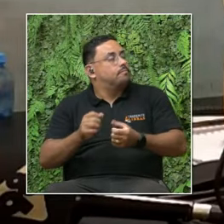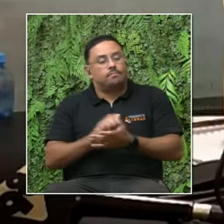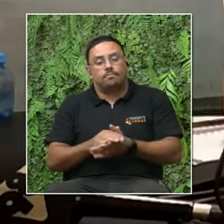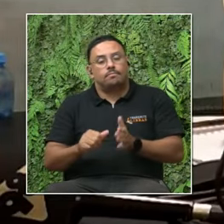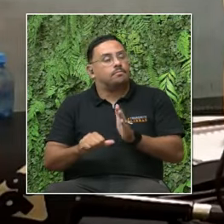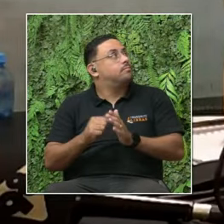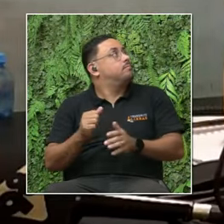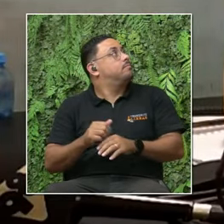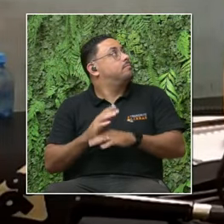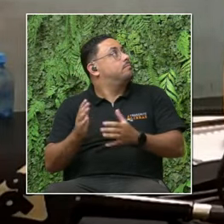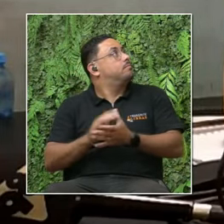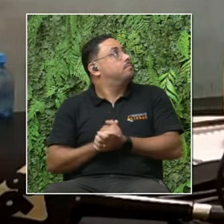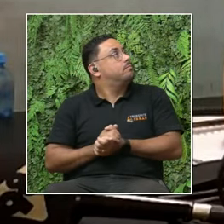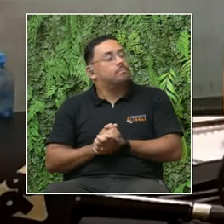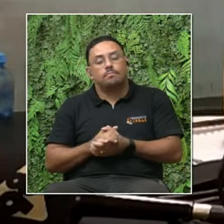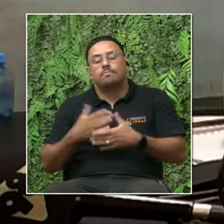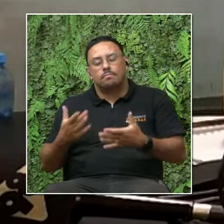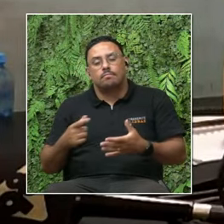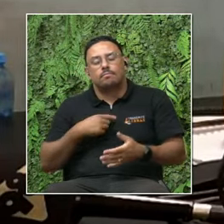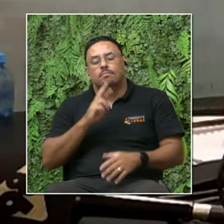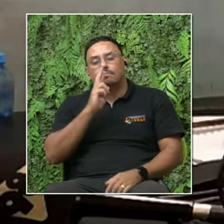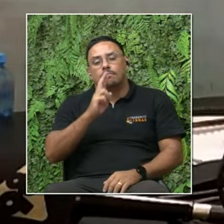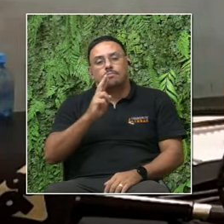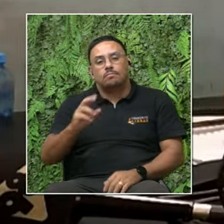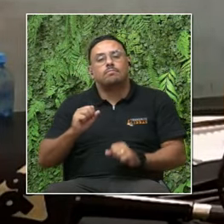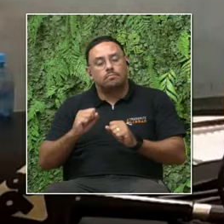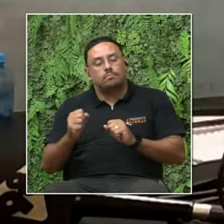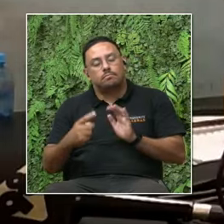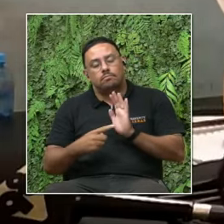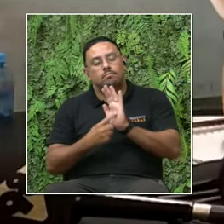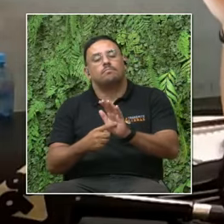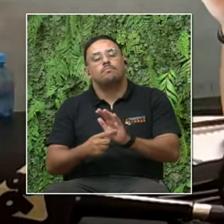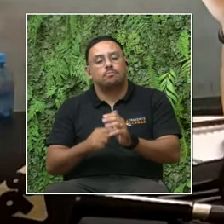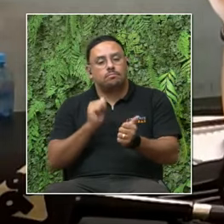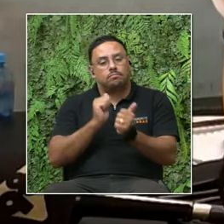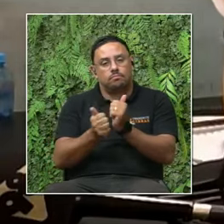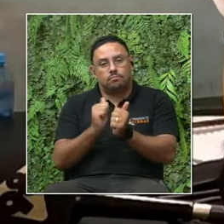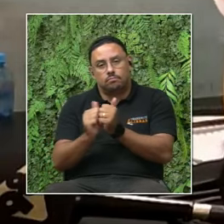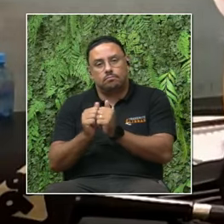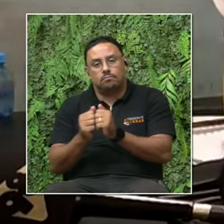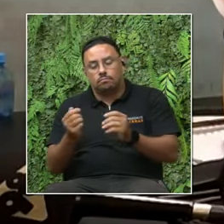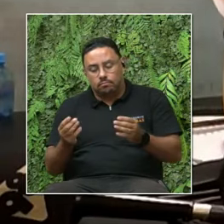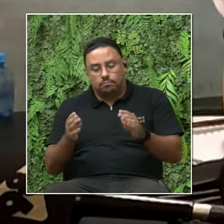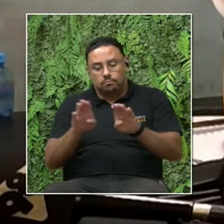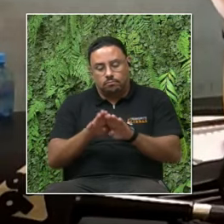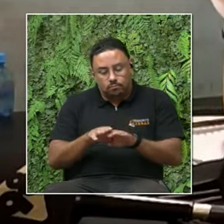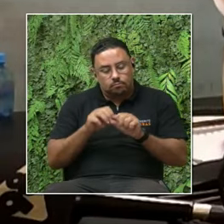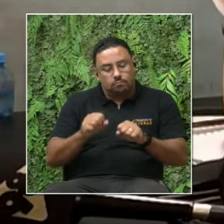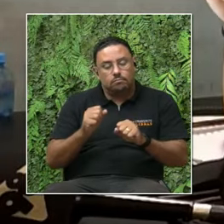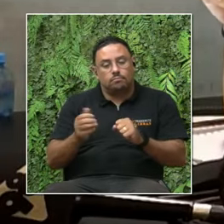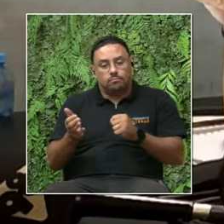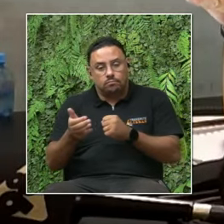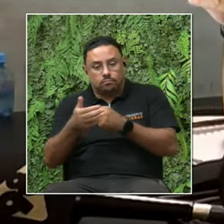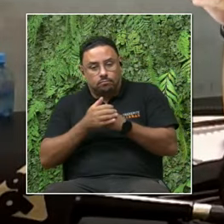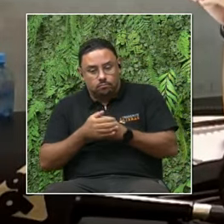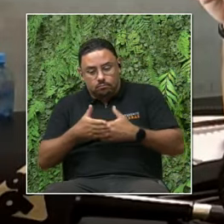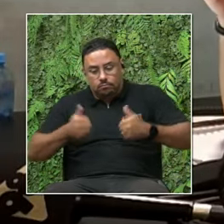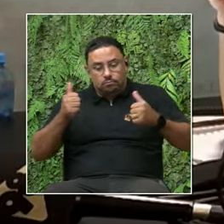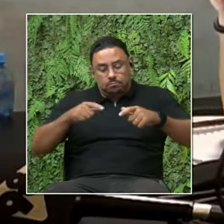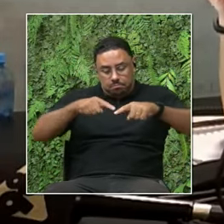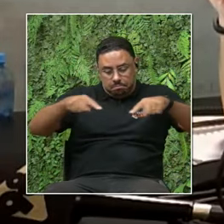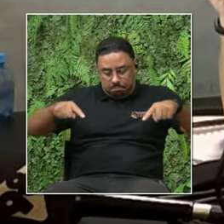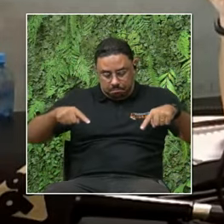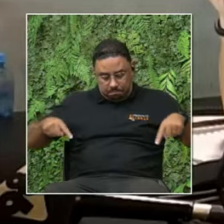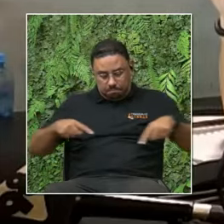primeiro tempo aí sim o com o resultado você pode colocar jogadores para para fecharem jogadores para protegerem melhor a área por